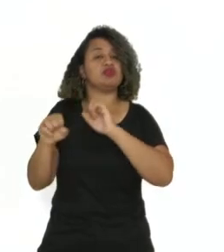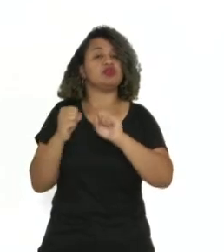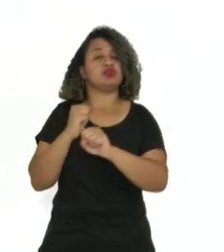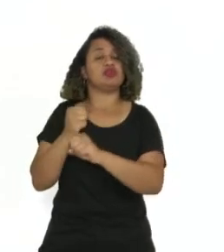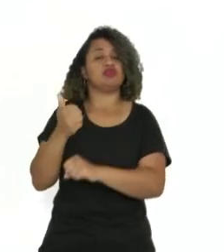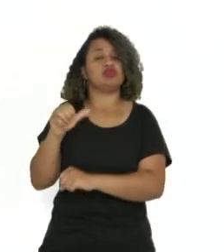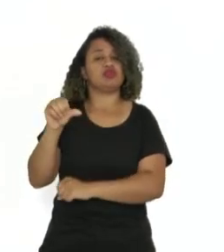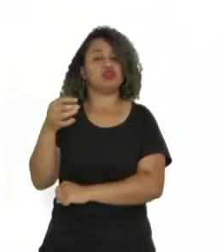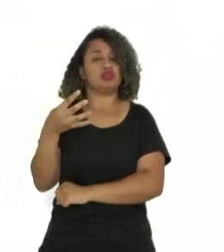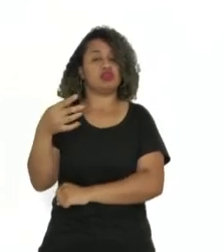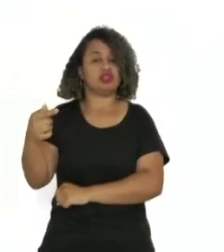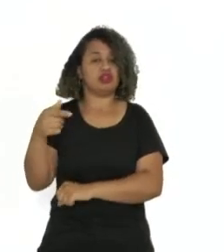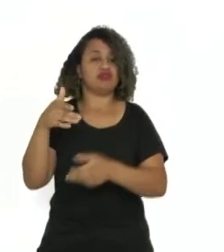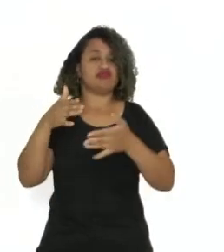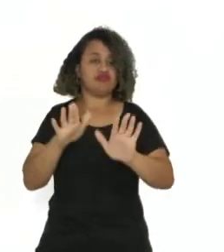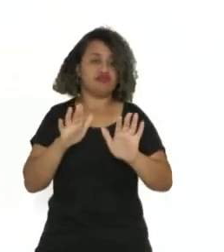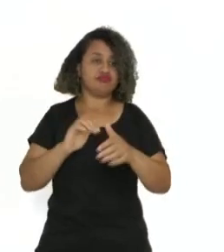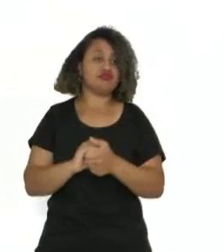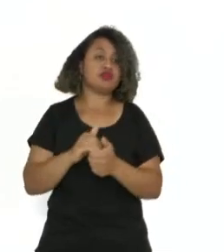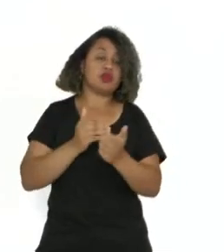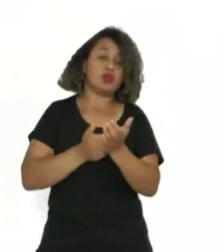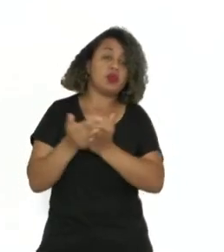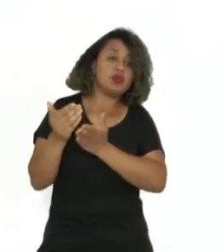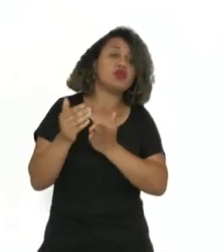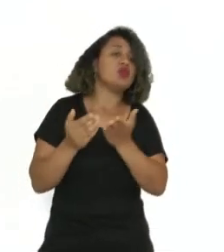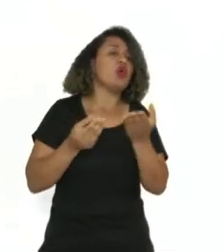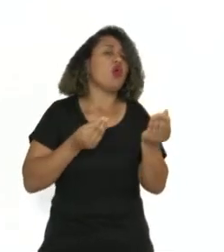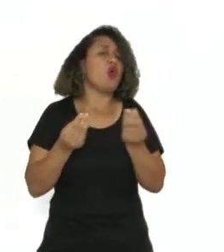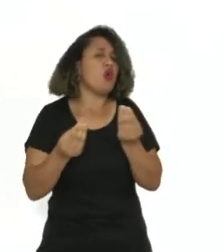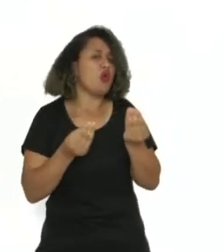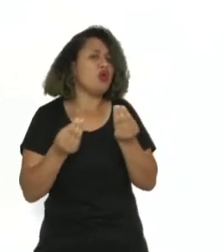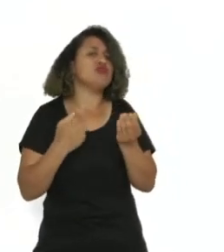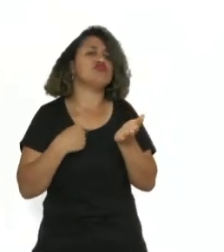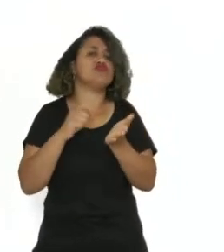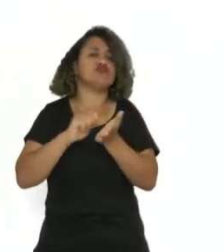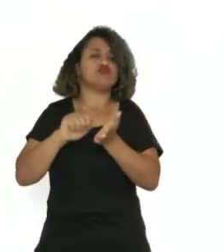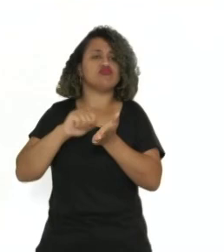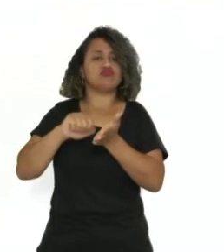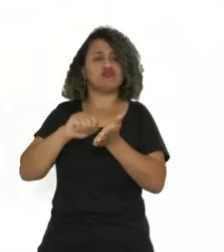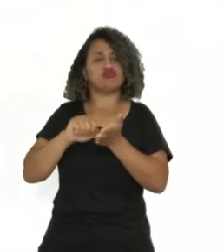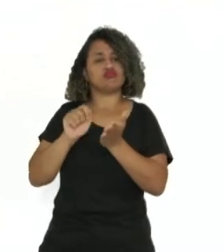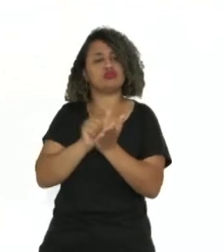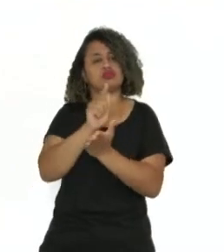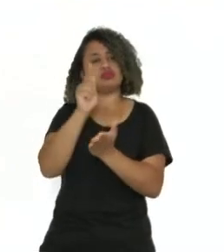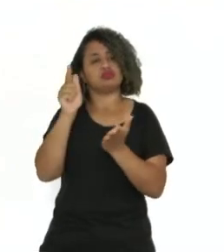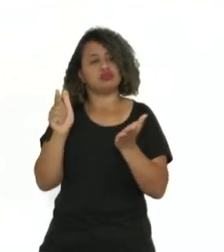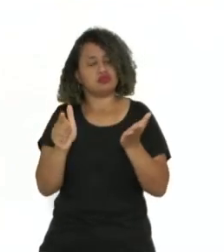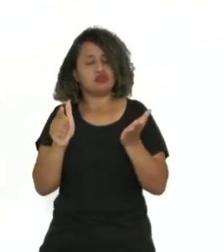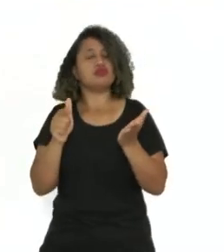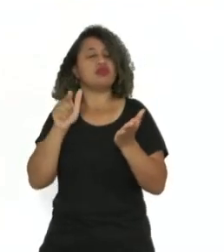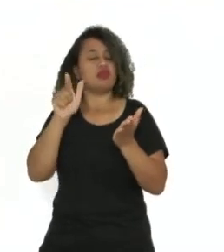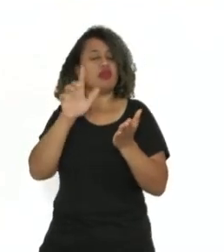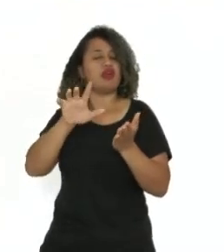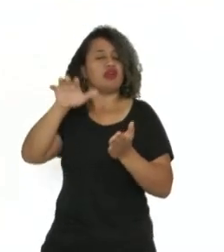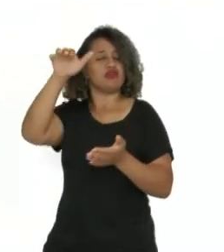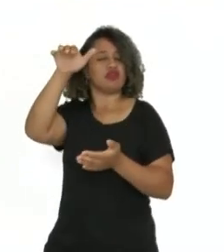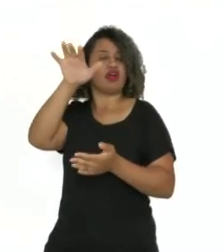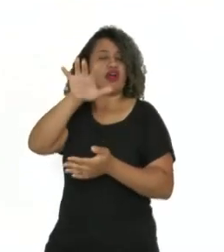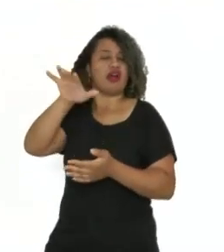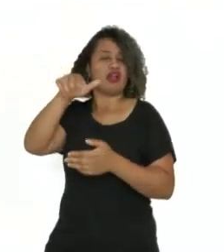47. Iniciou a carreira, então, de que maneira? Escrevendo para os jornais no interior